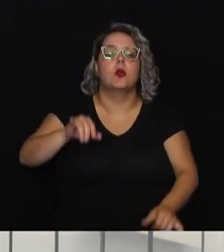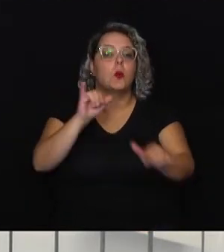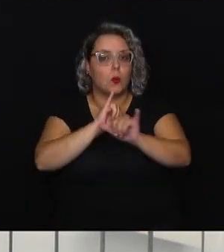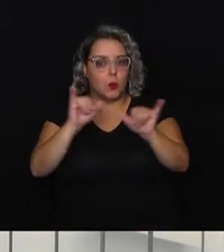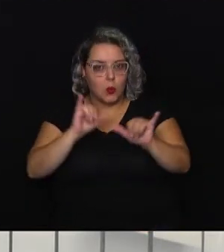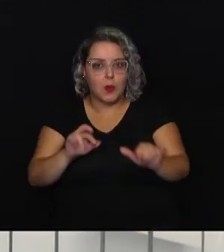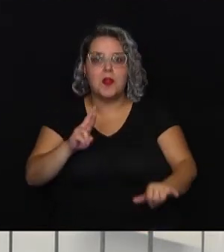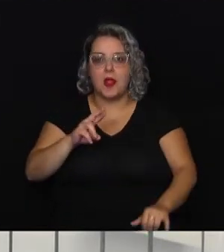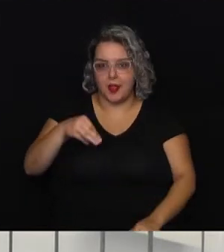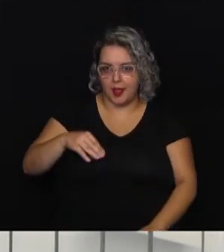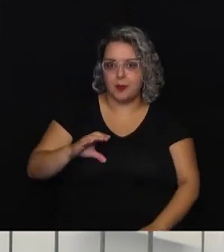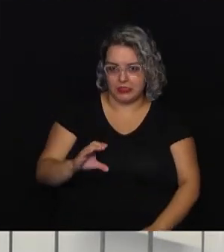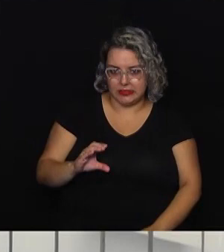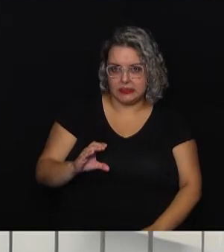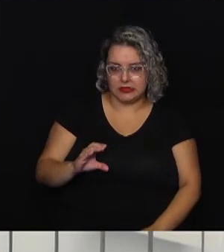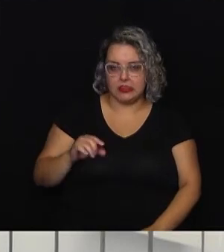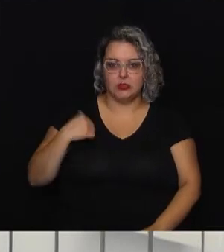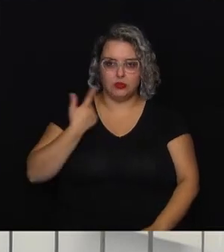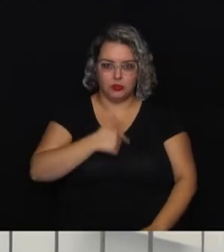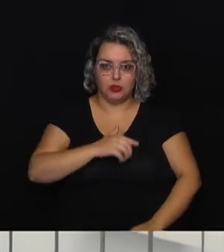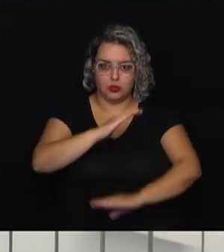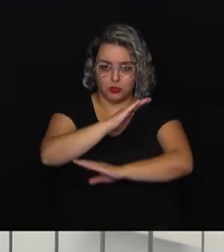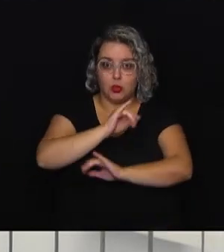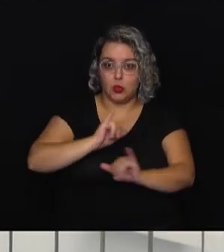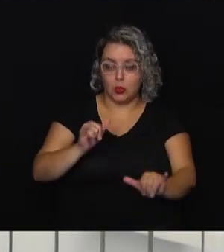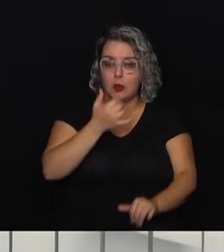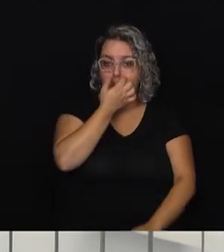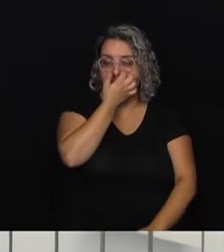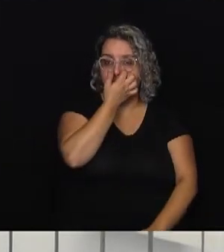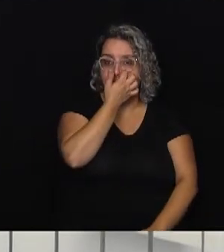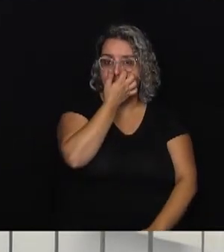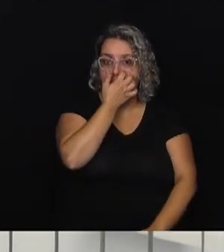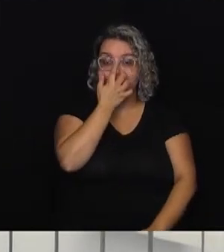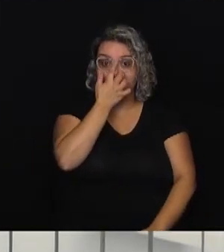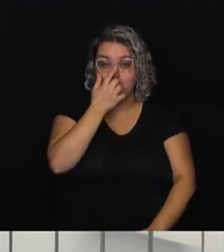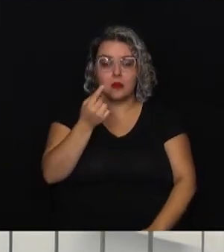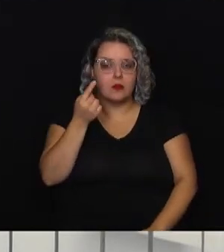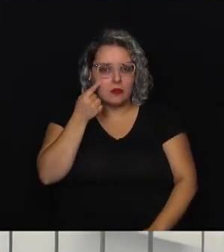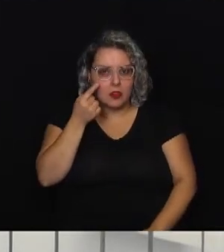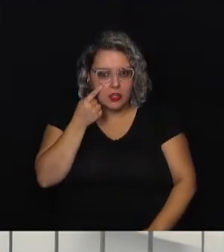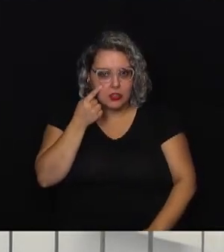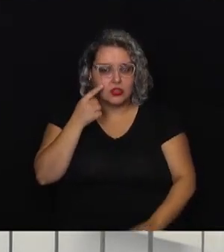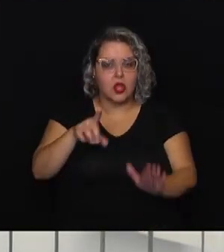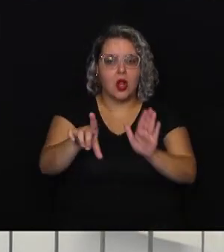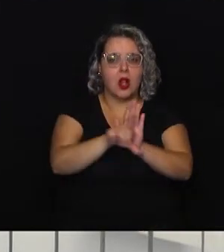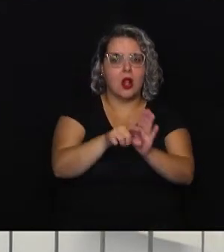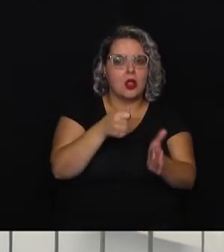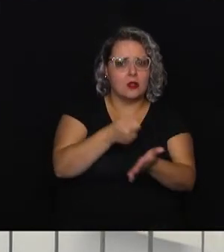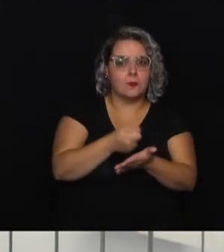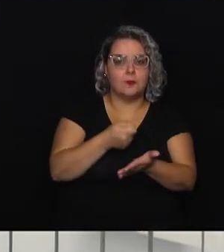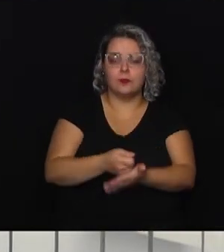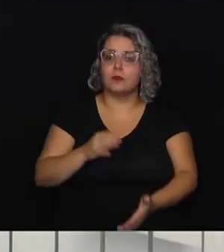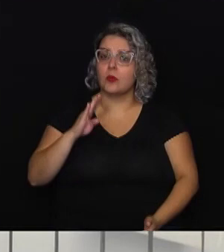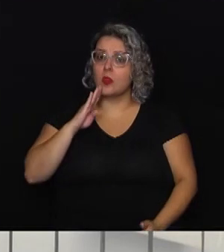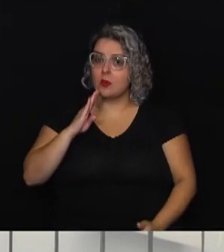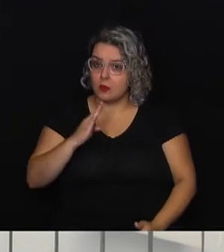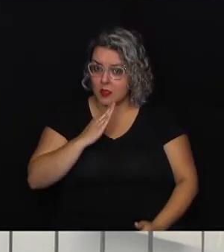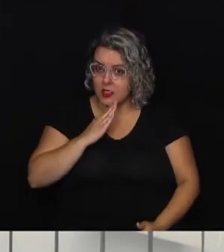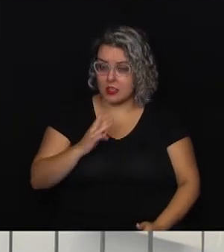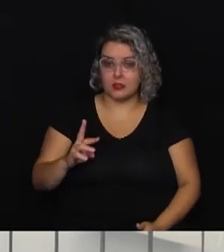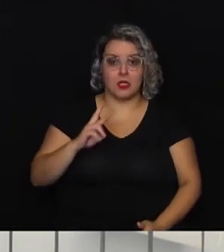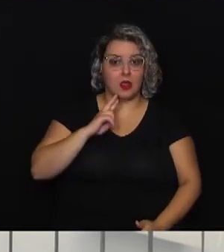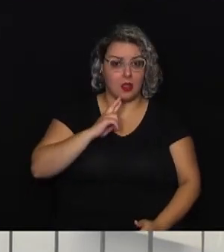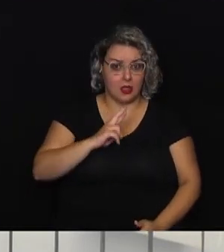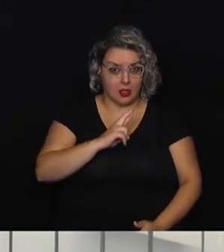da metrópole de Campinas, no nosso Câmara Notícia. E olha só, hein? Lei que obriga bares,